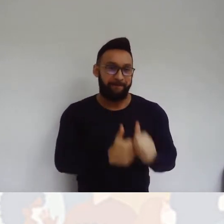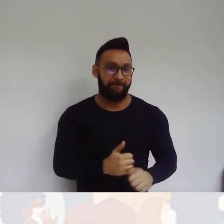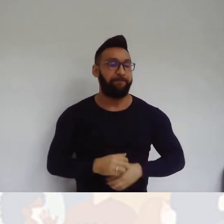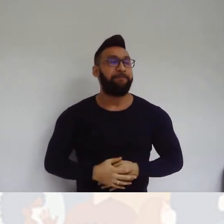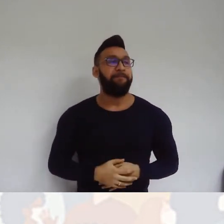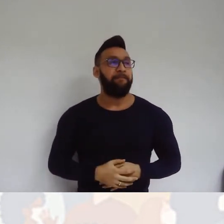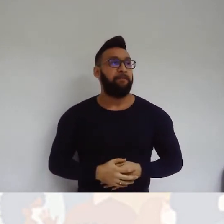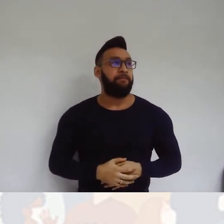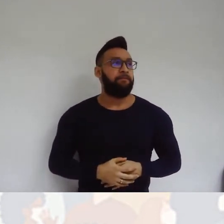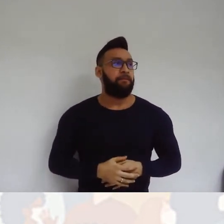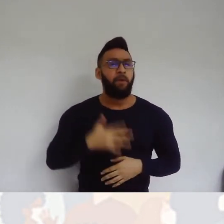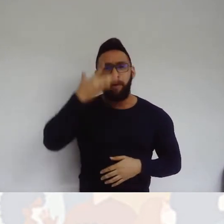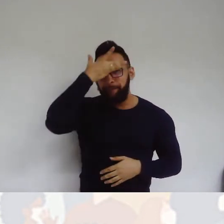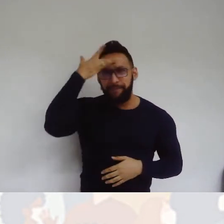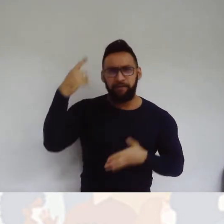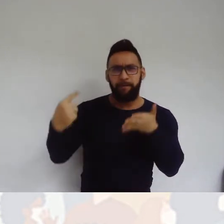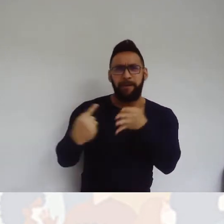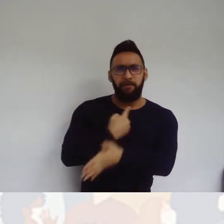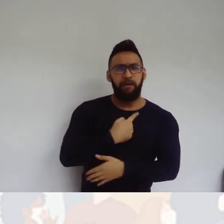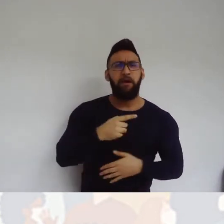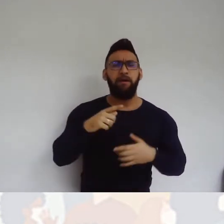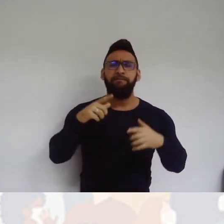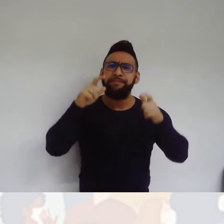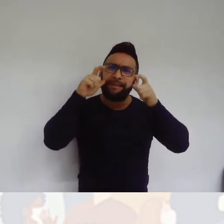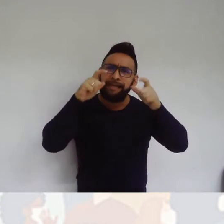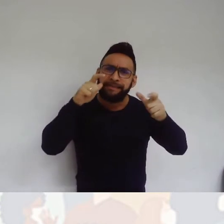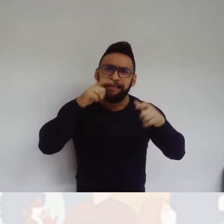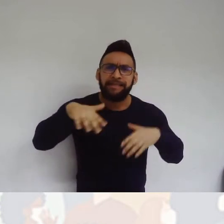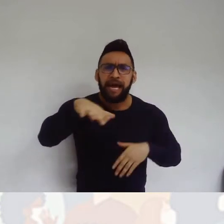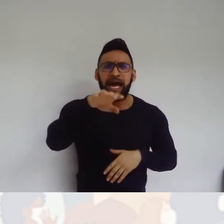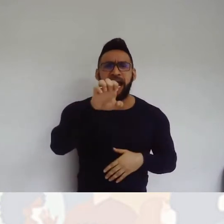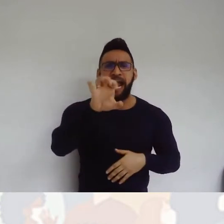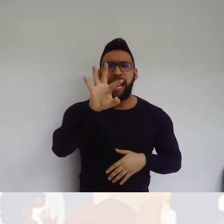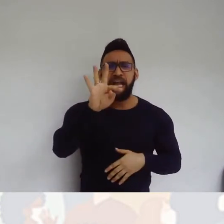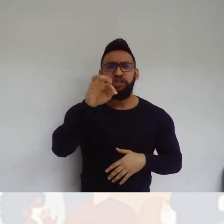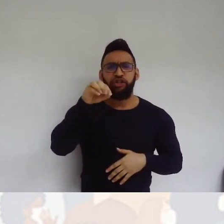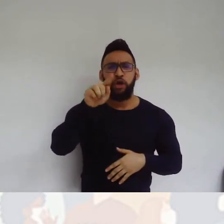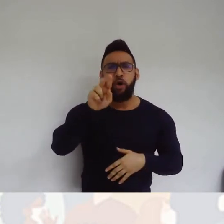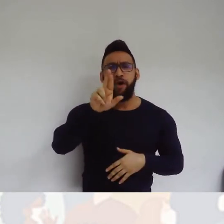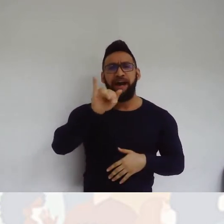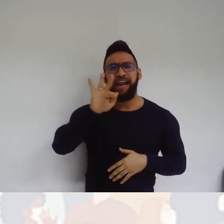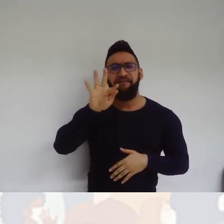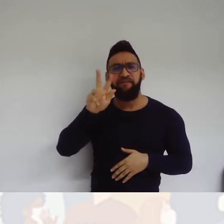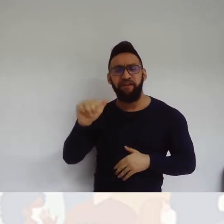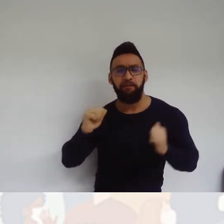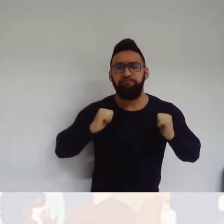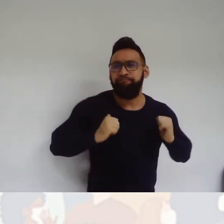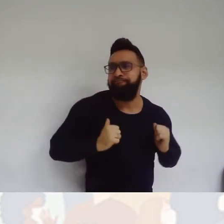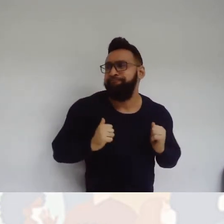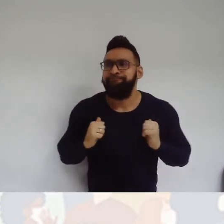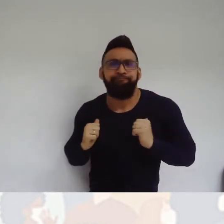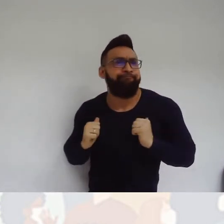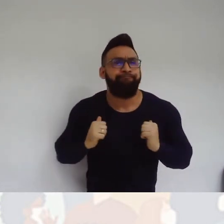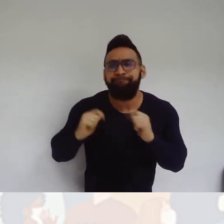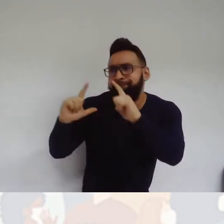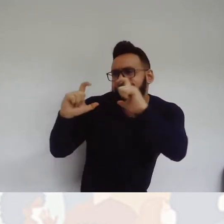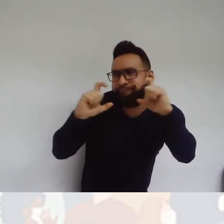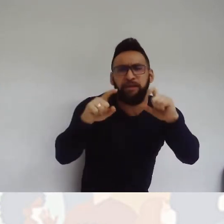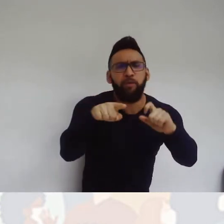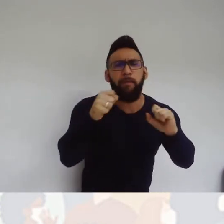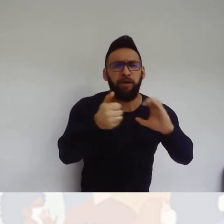Alguém colocou interessante essa ideia da etnografia andarilha. Poderia explicar um pouco melhor quais as